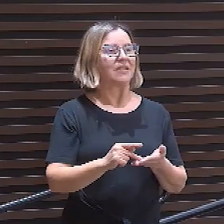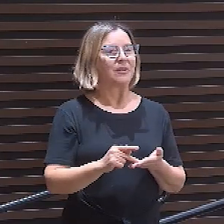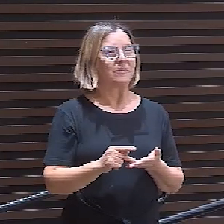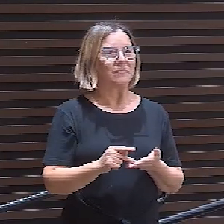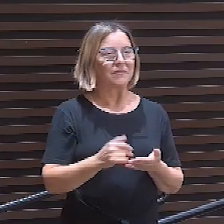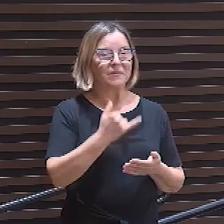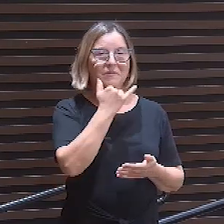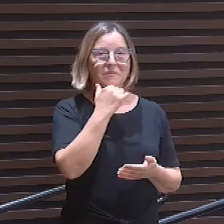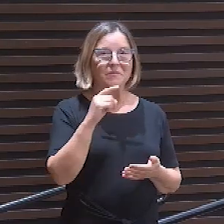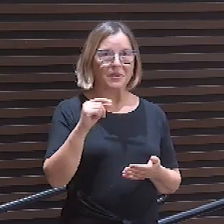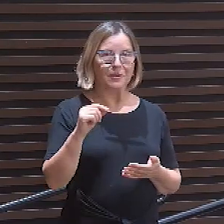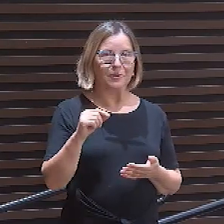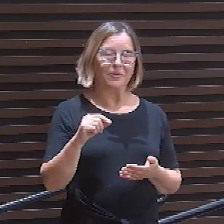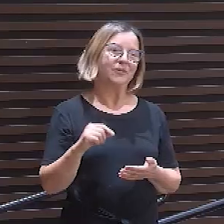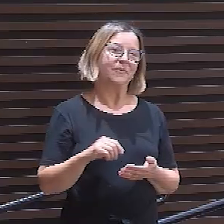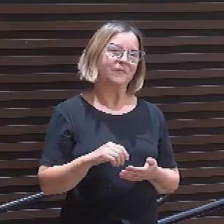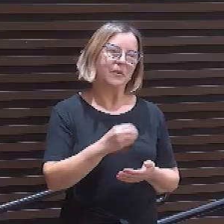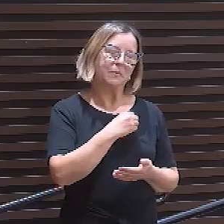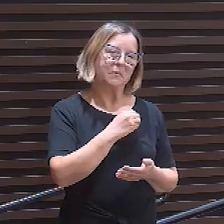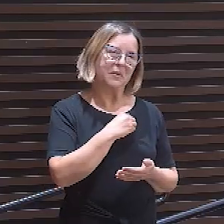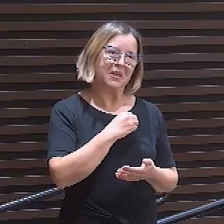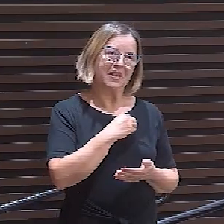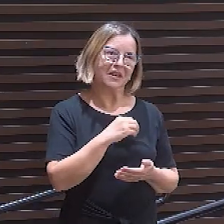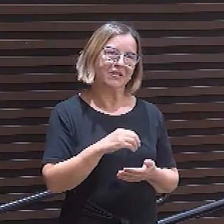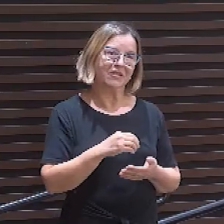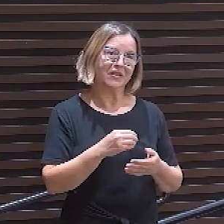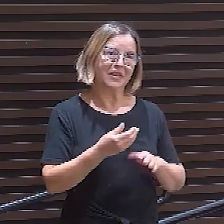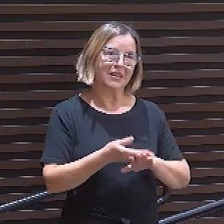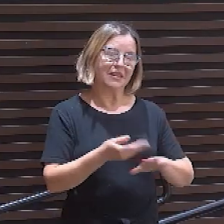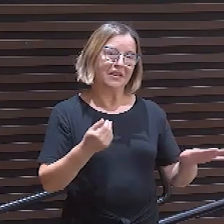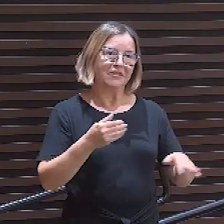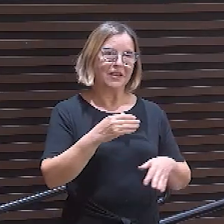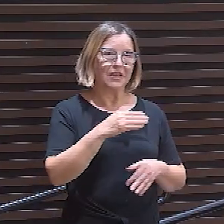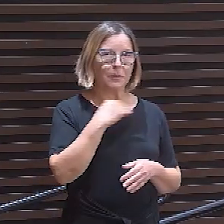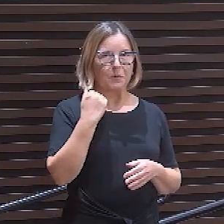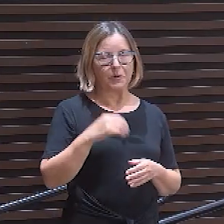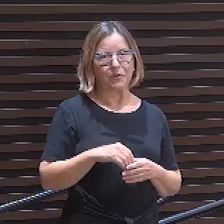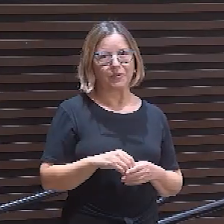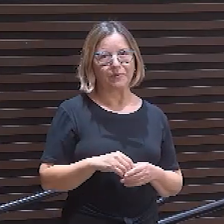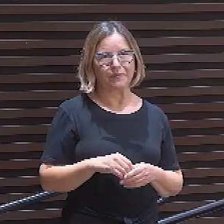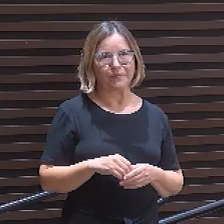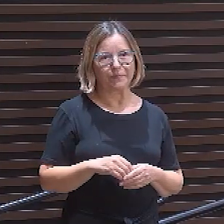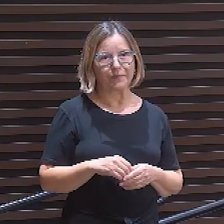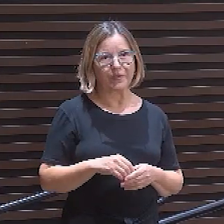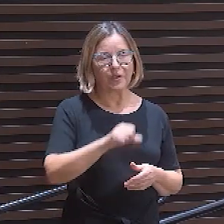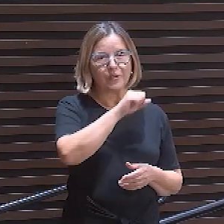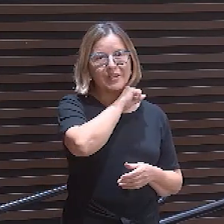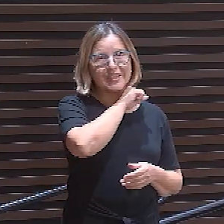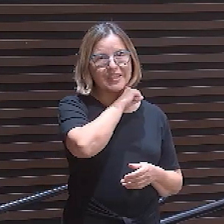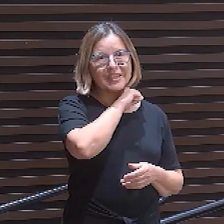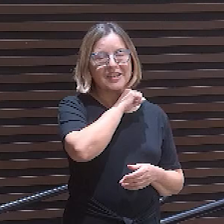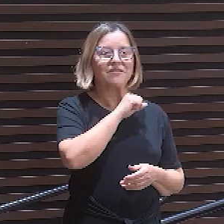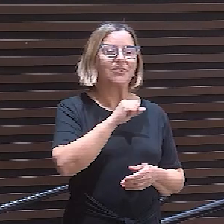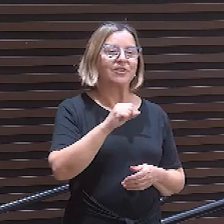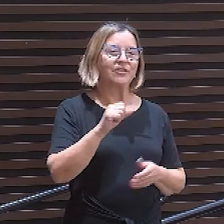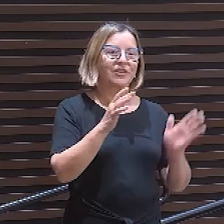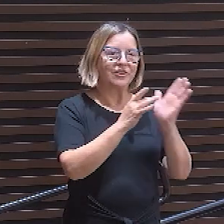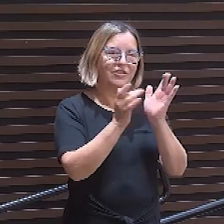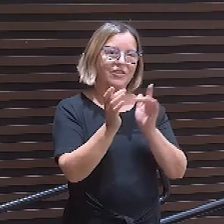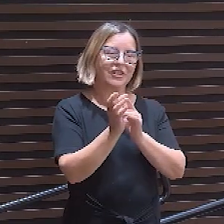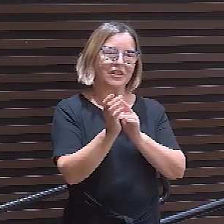Cristo é fundamental no seu sacrifício de uma vez por todos. Não precisamos